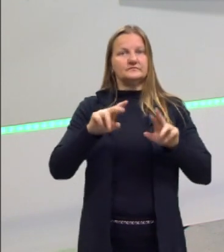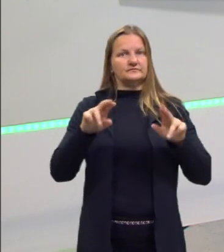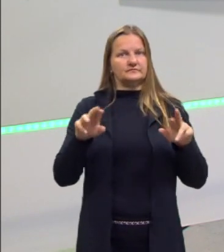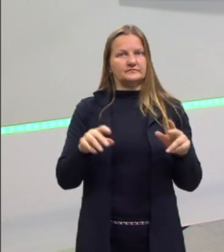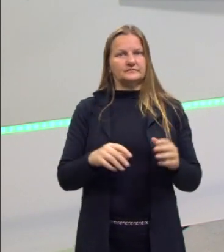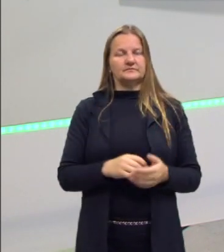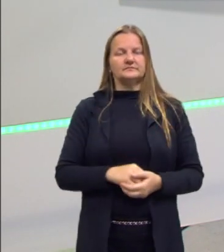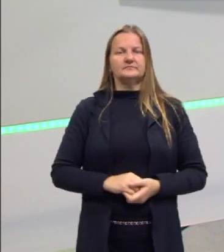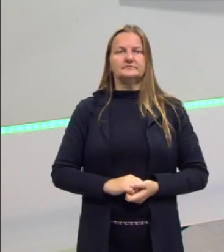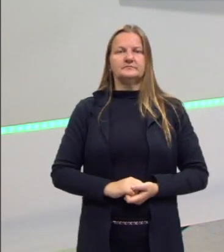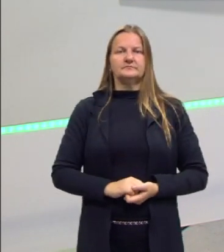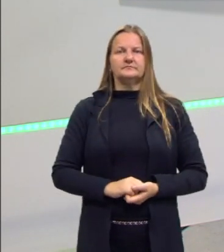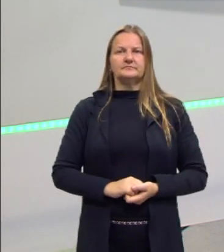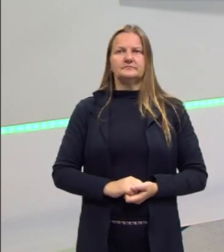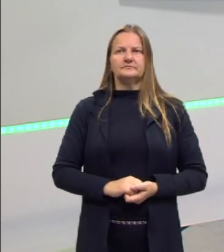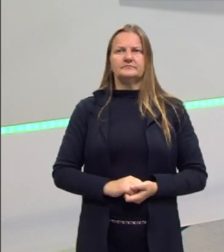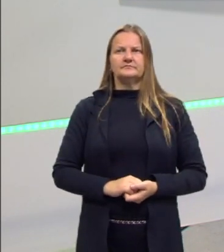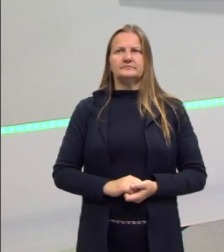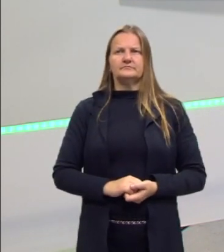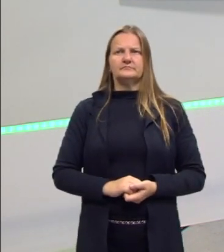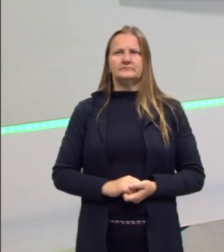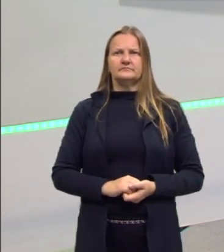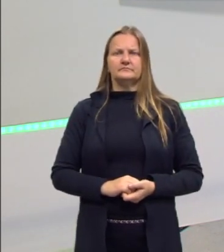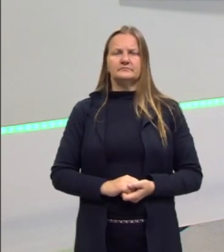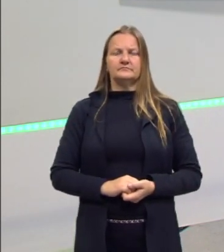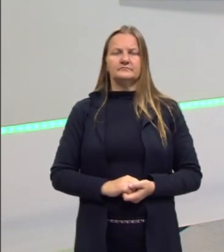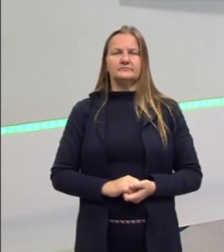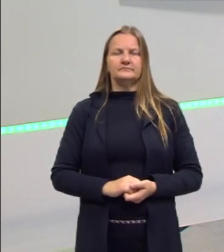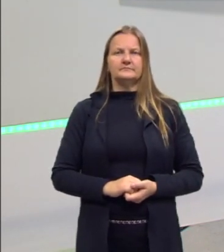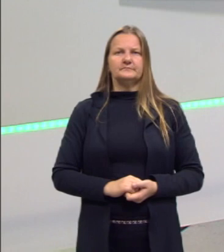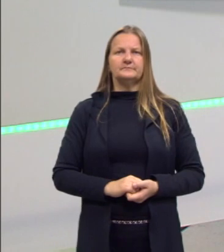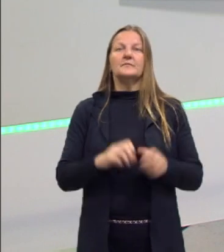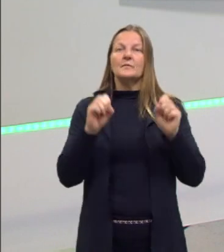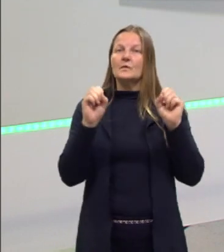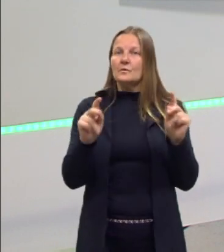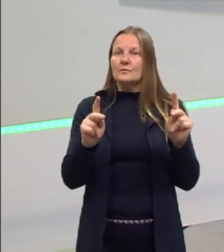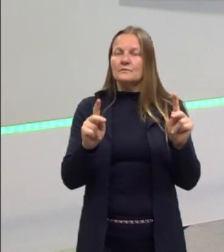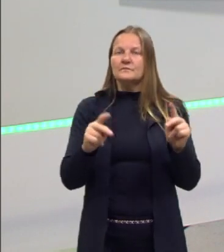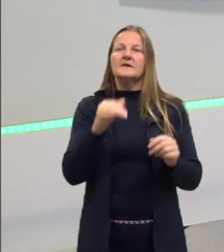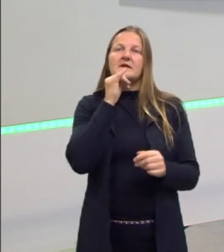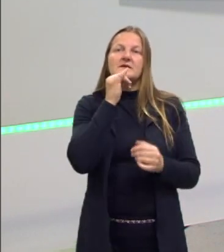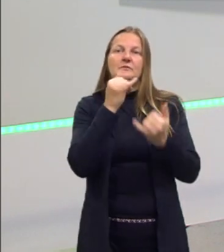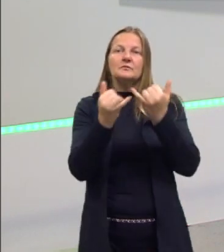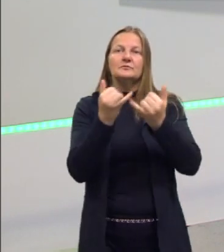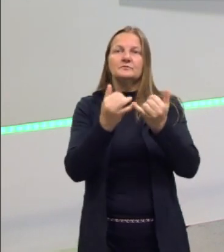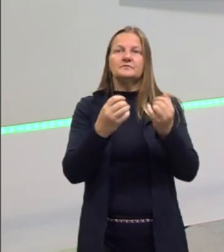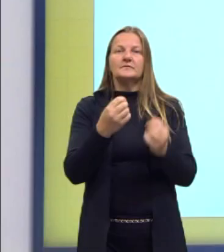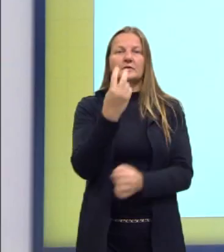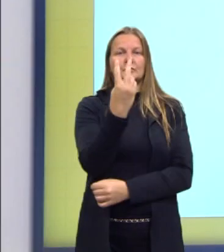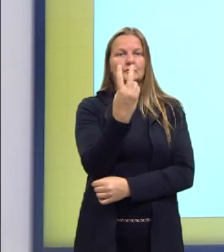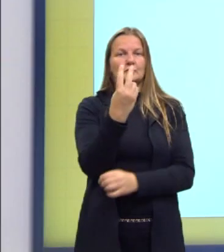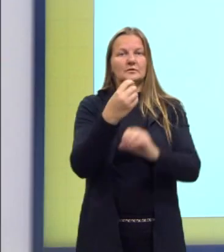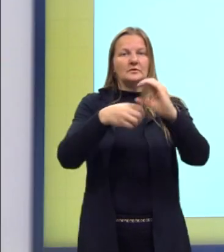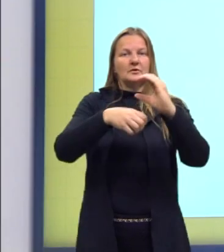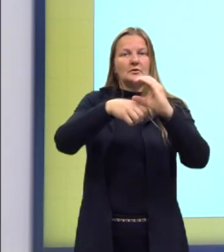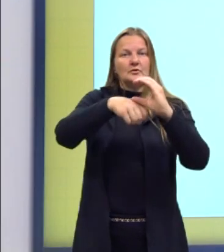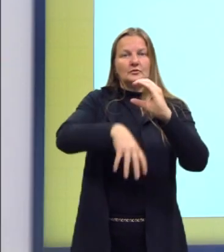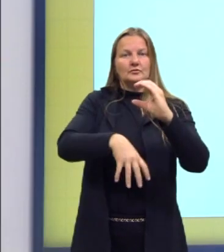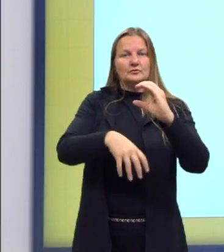utilizar essa esse grupo funcional mais perto da extremidade Ok nesse exemplo eu tenho duas